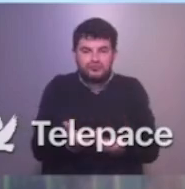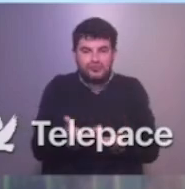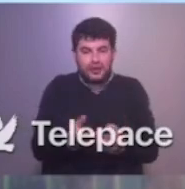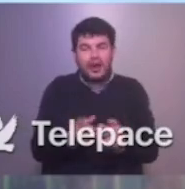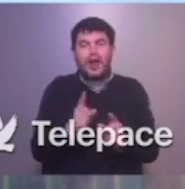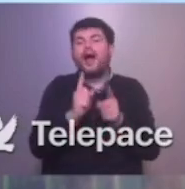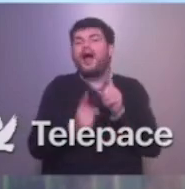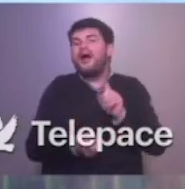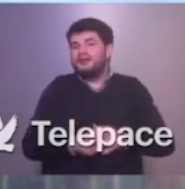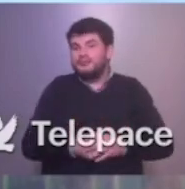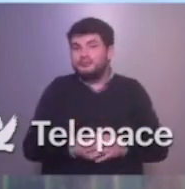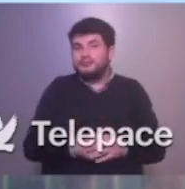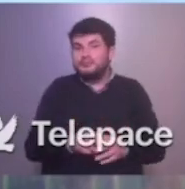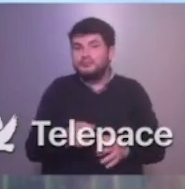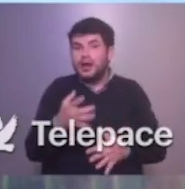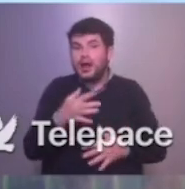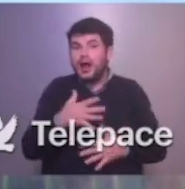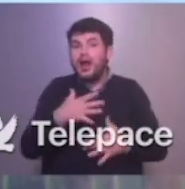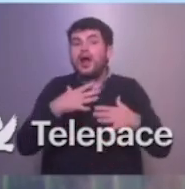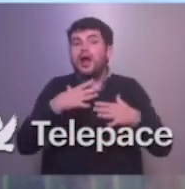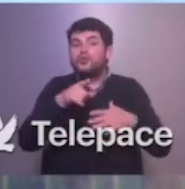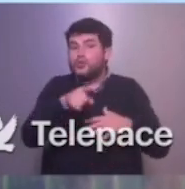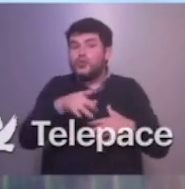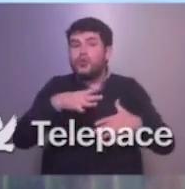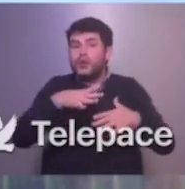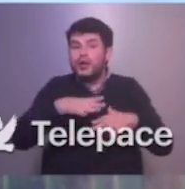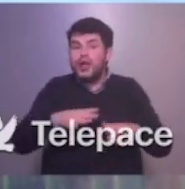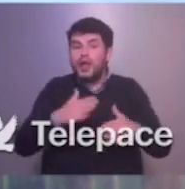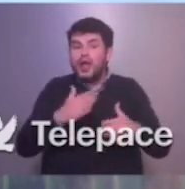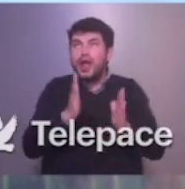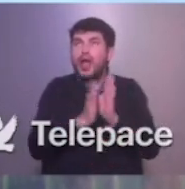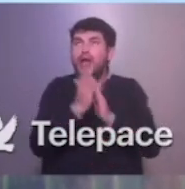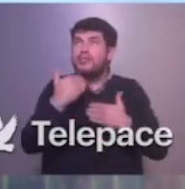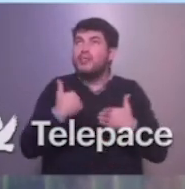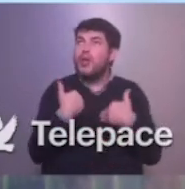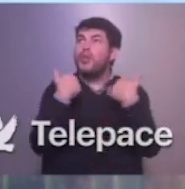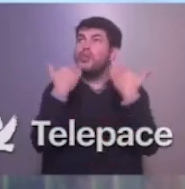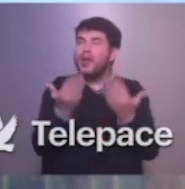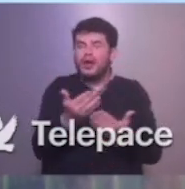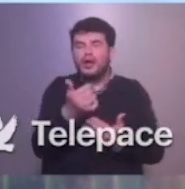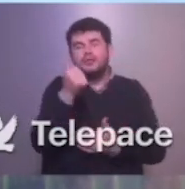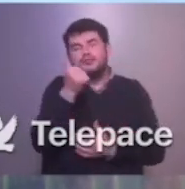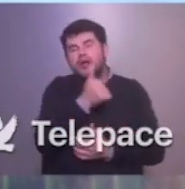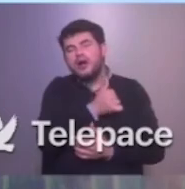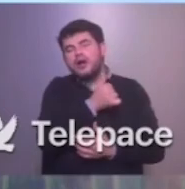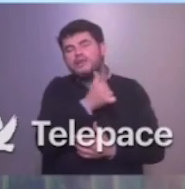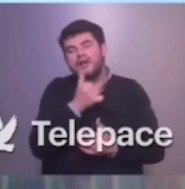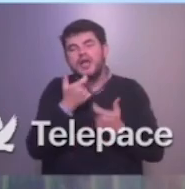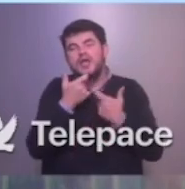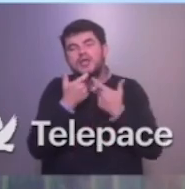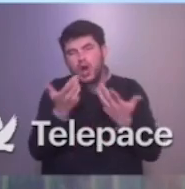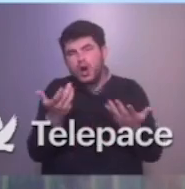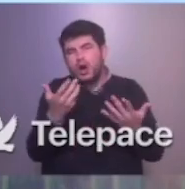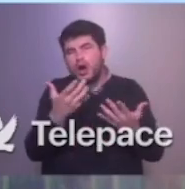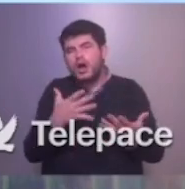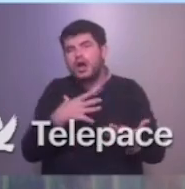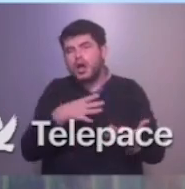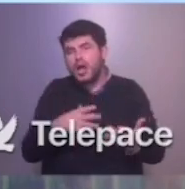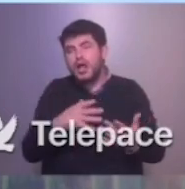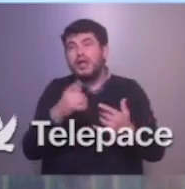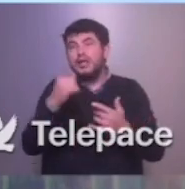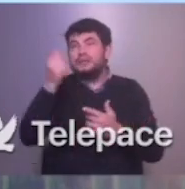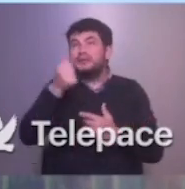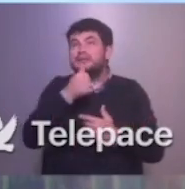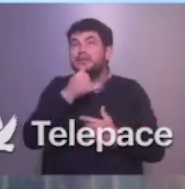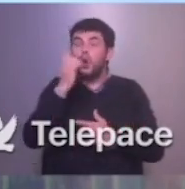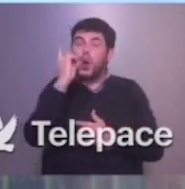nestes termos: quereis oferecer-vos a Deus para suportar todos os sofrimentos que